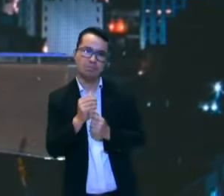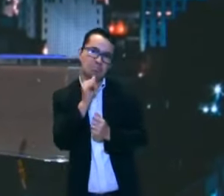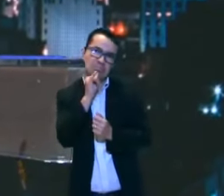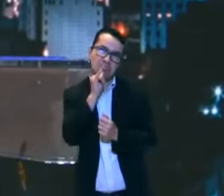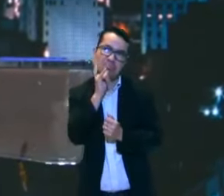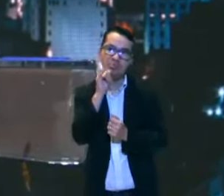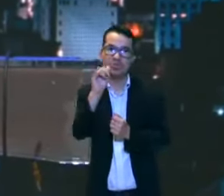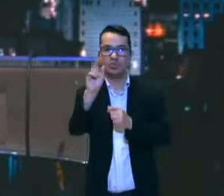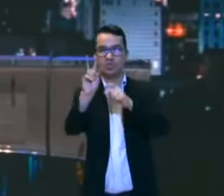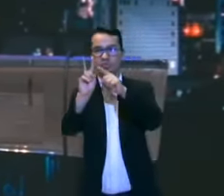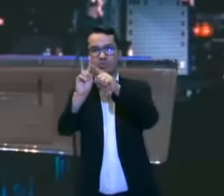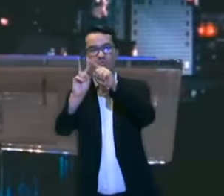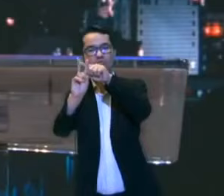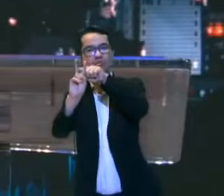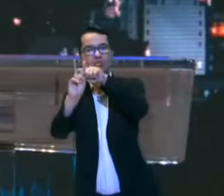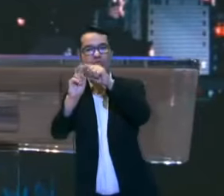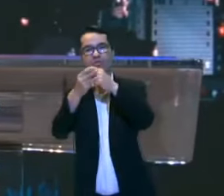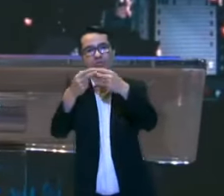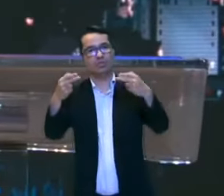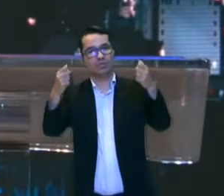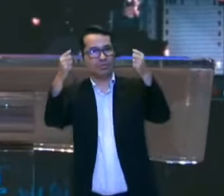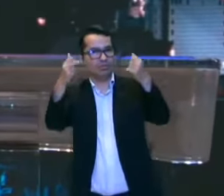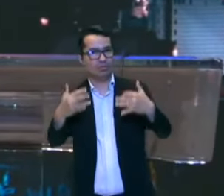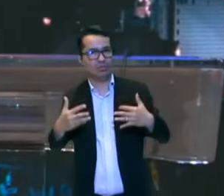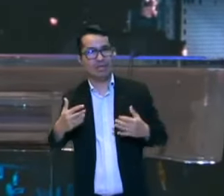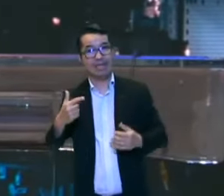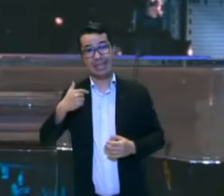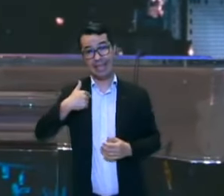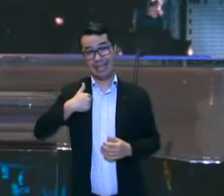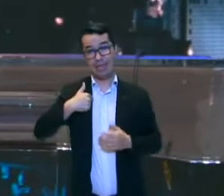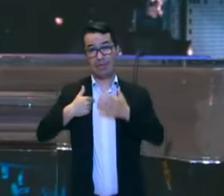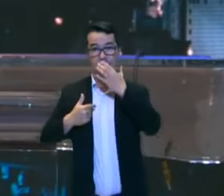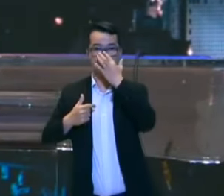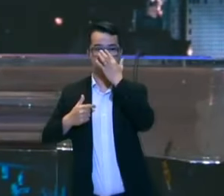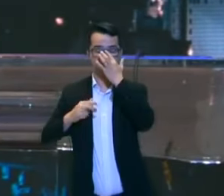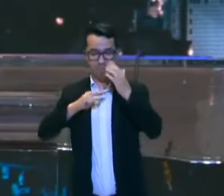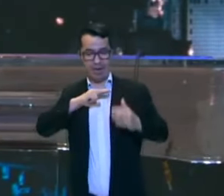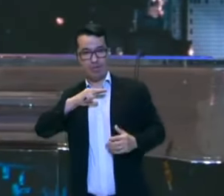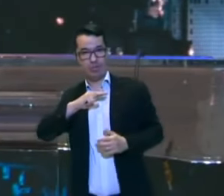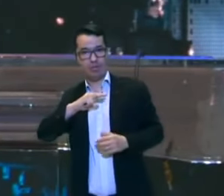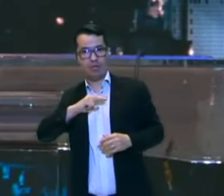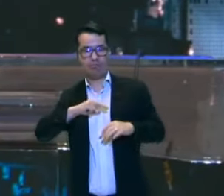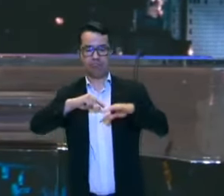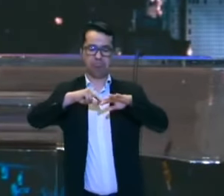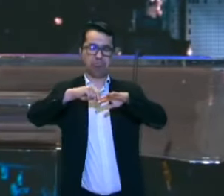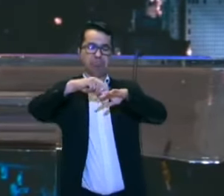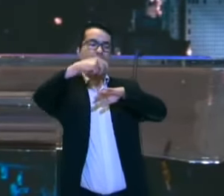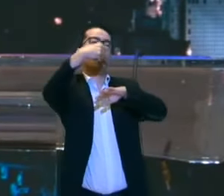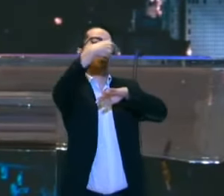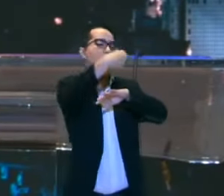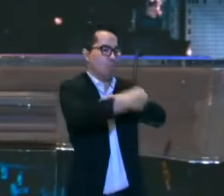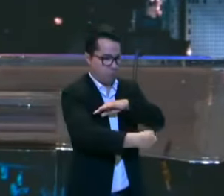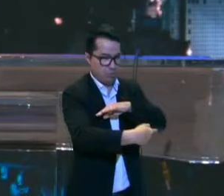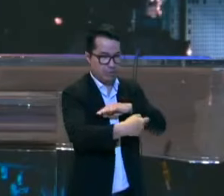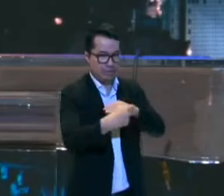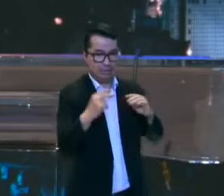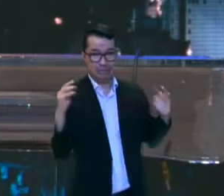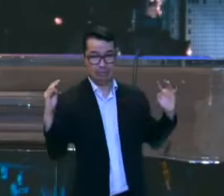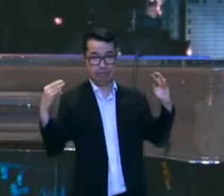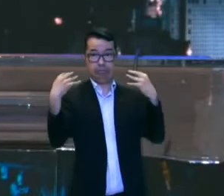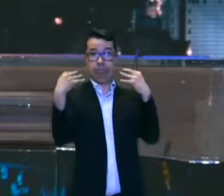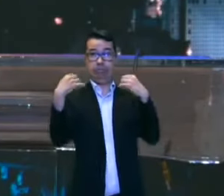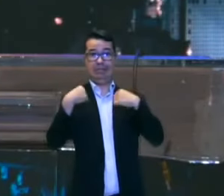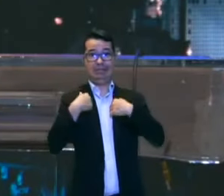na perspectiva bíblica, quando eu tropeço. A ofensa é para mim. É pedra de escândalo, quando eu faço o